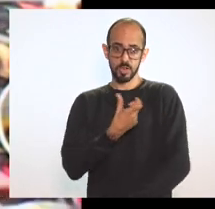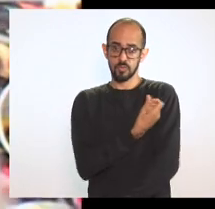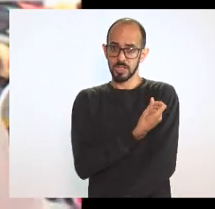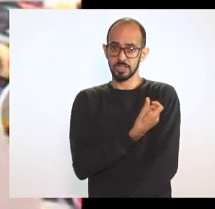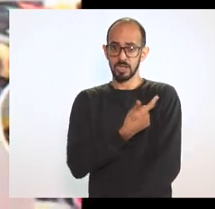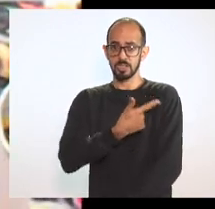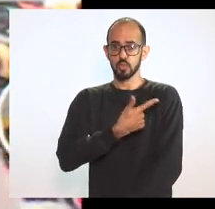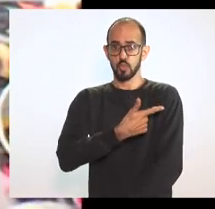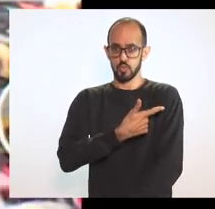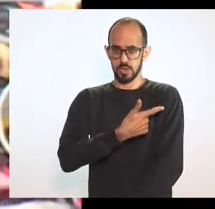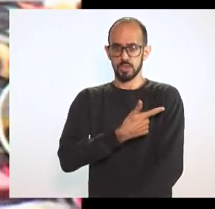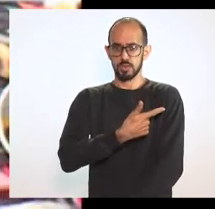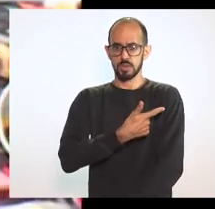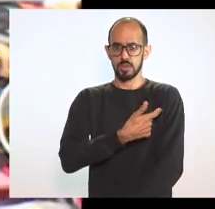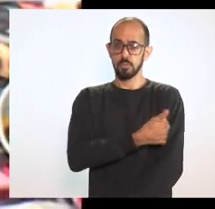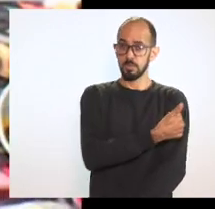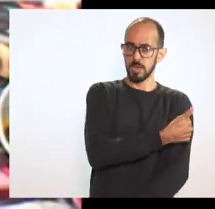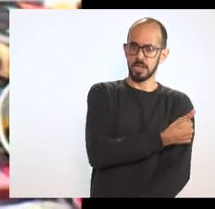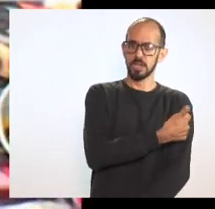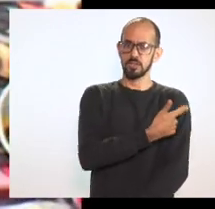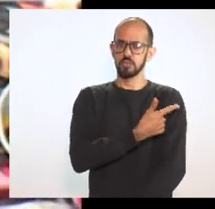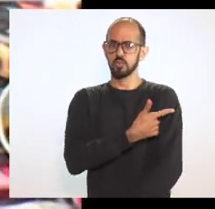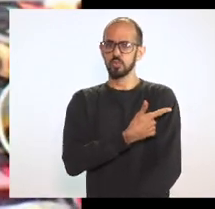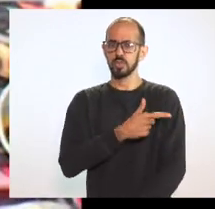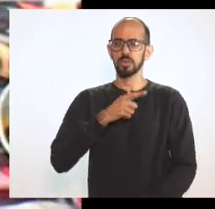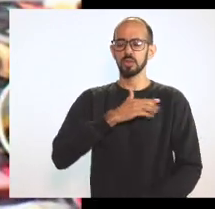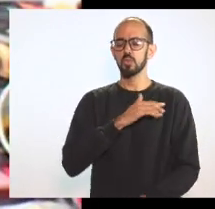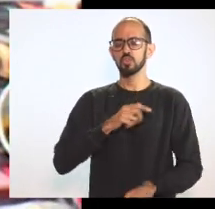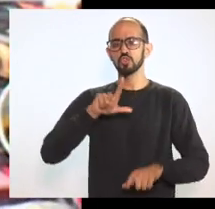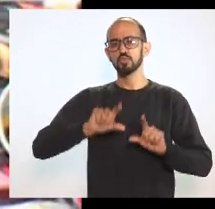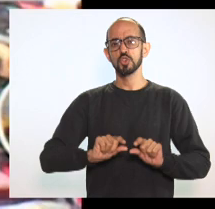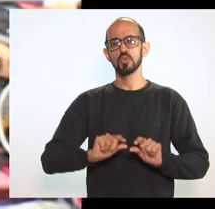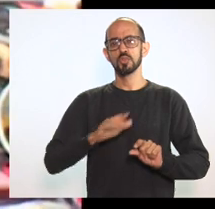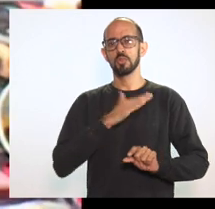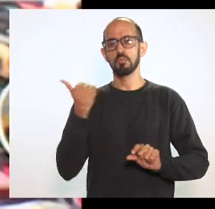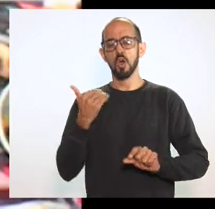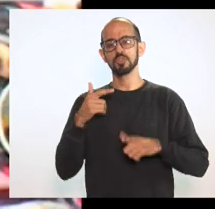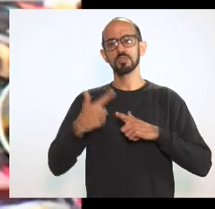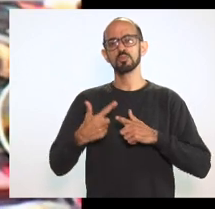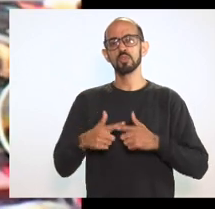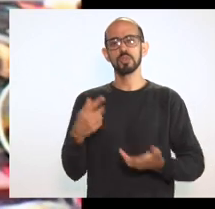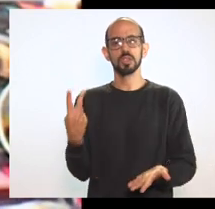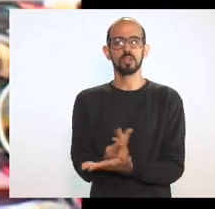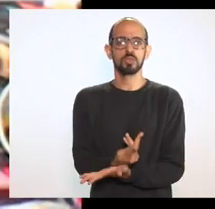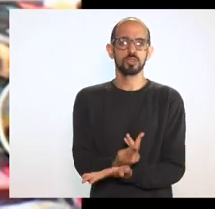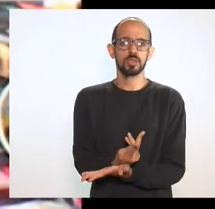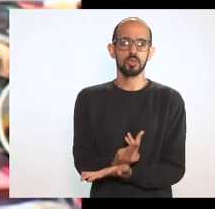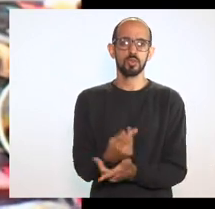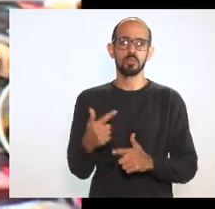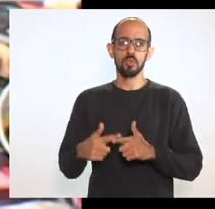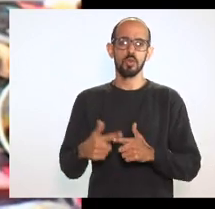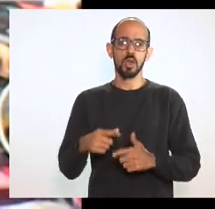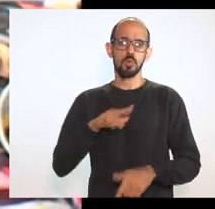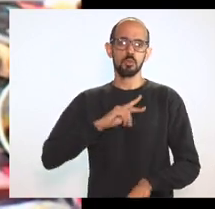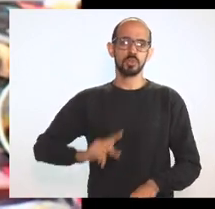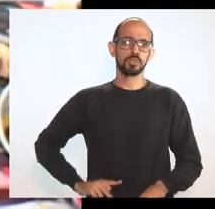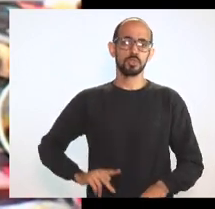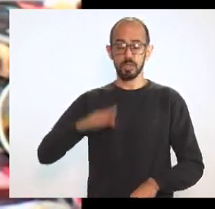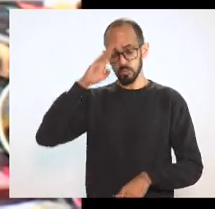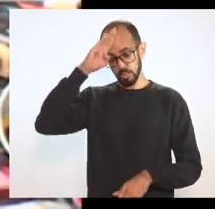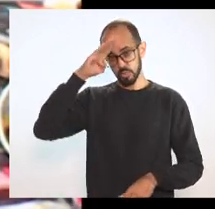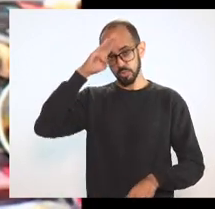vez menos aqueles que são vacinados. E por que a gente tem pouca vacina no Brasil? Porque Bolsonaro foi incompetente, porque